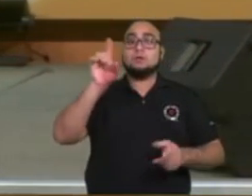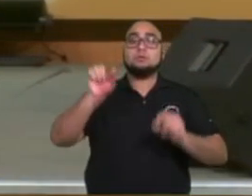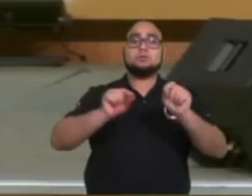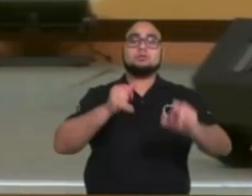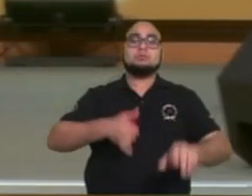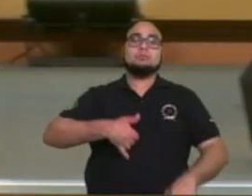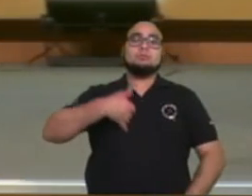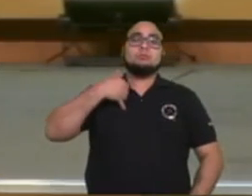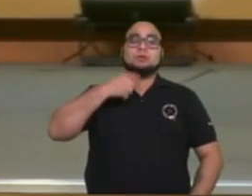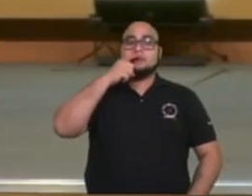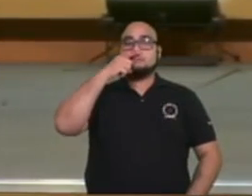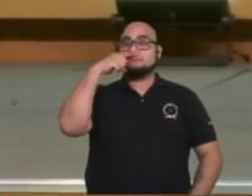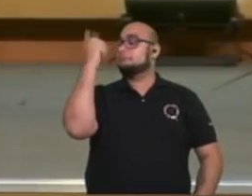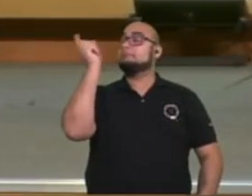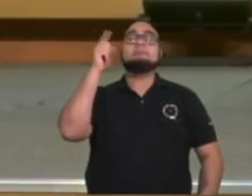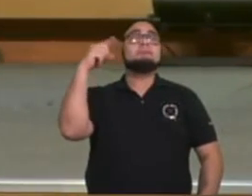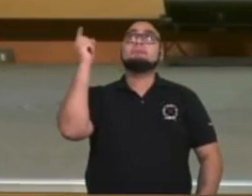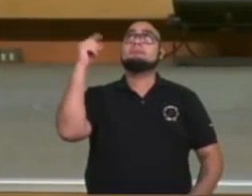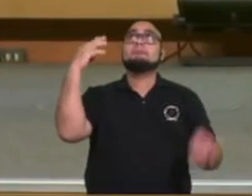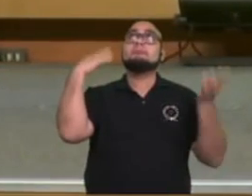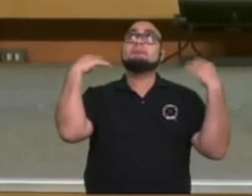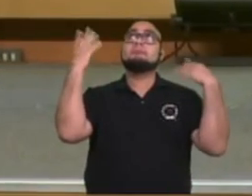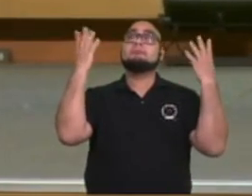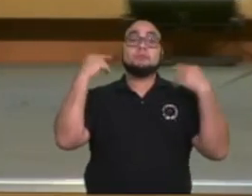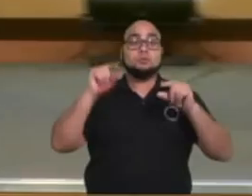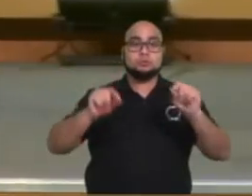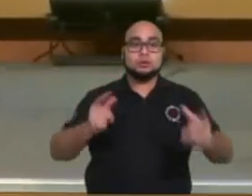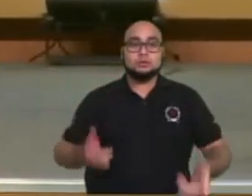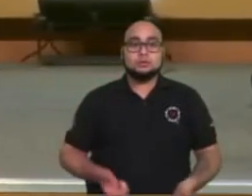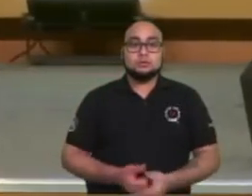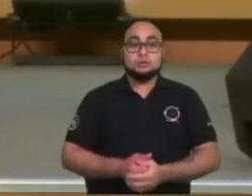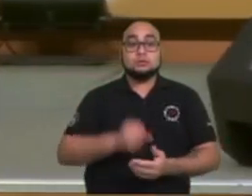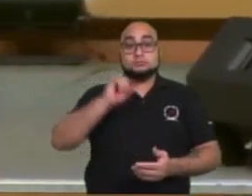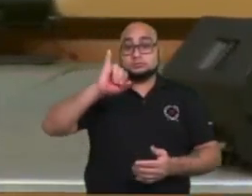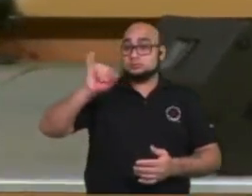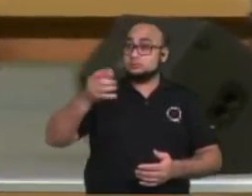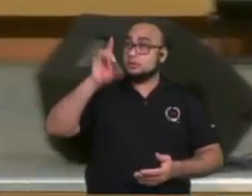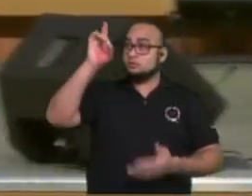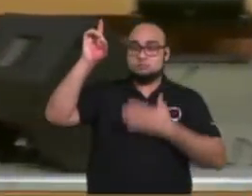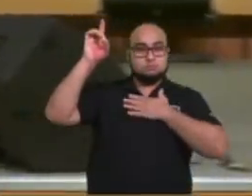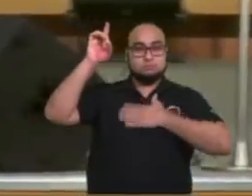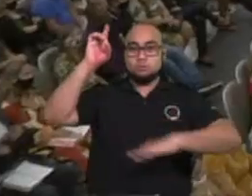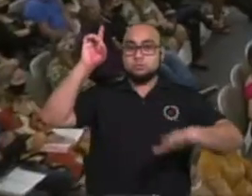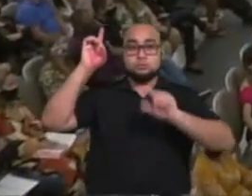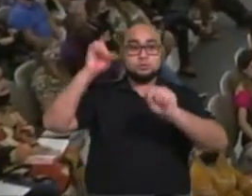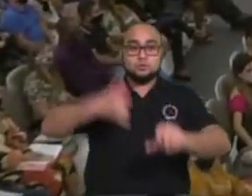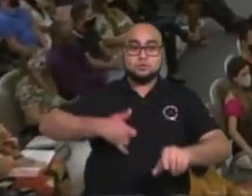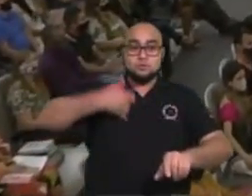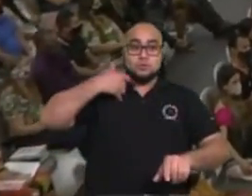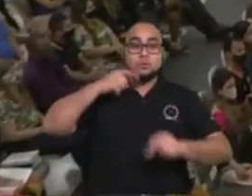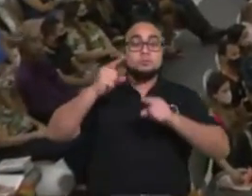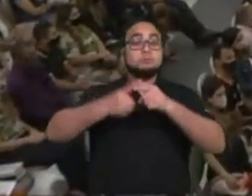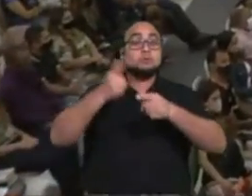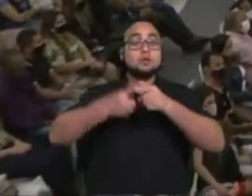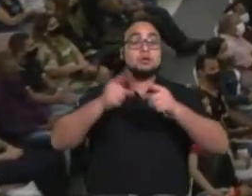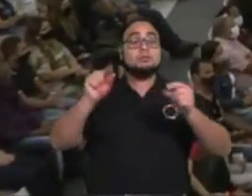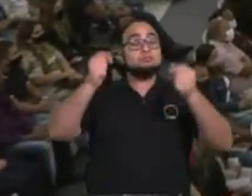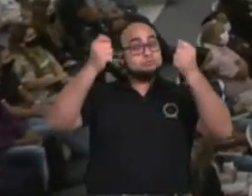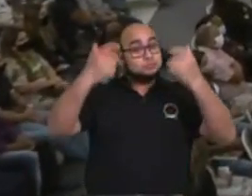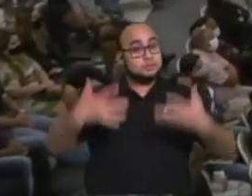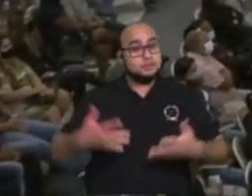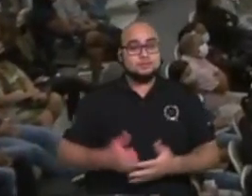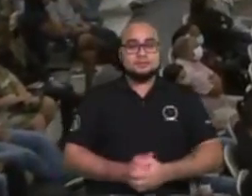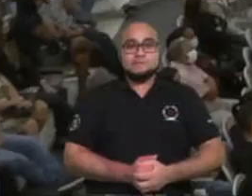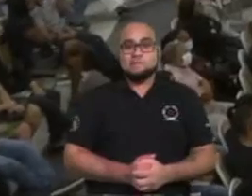e se tem uma coisa que deus fica indignado e com assobiava sabe porque eu vou te explicar É porque